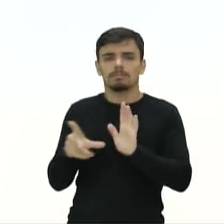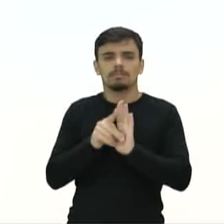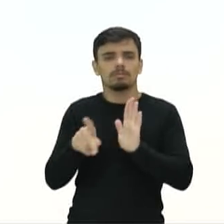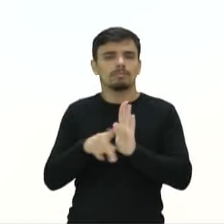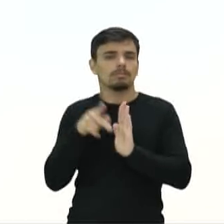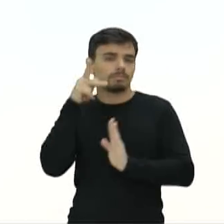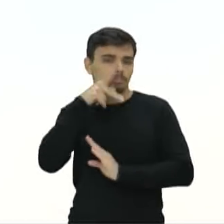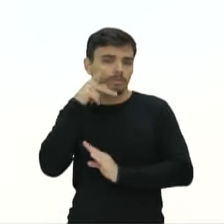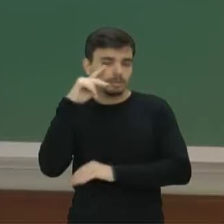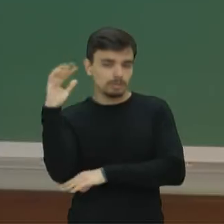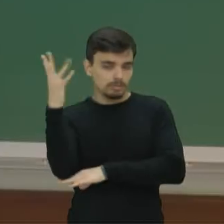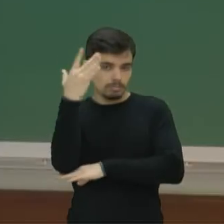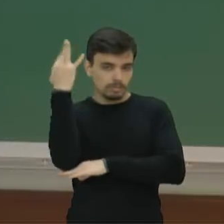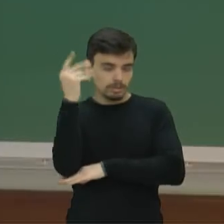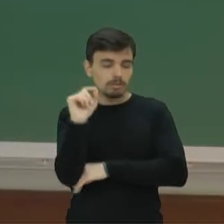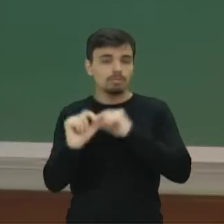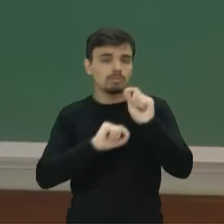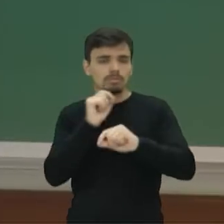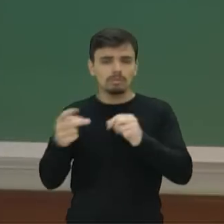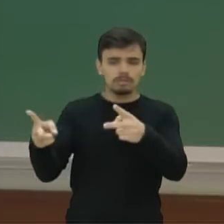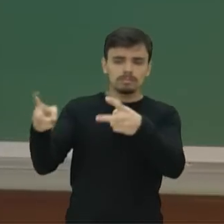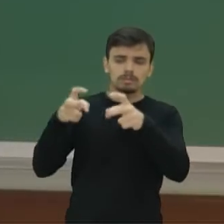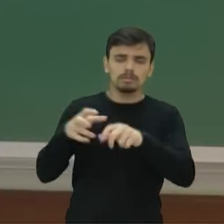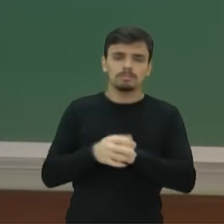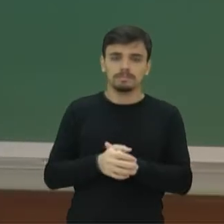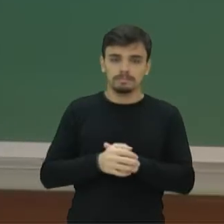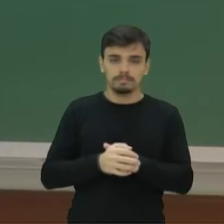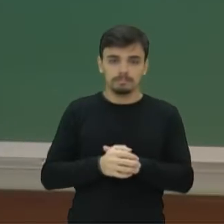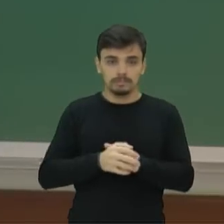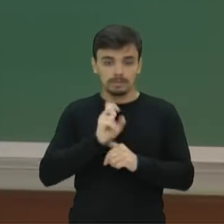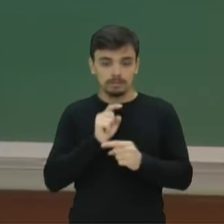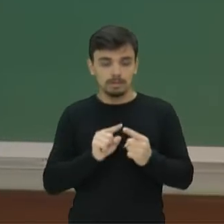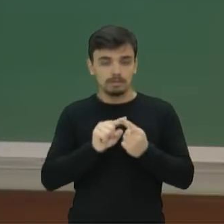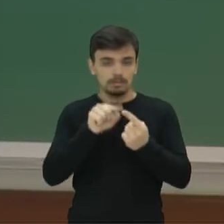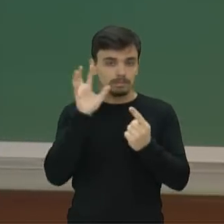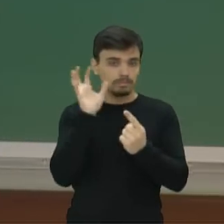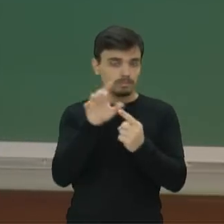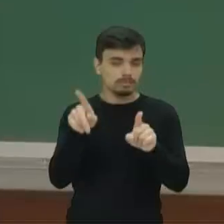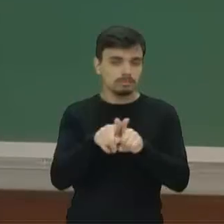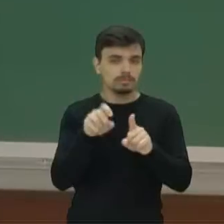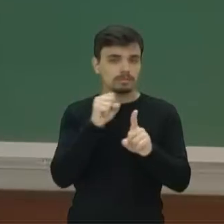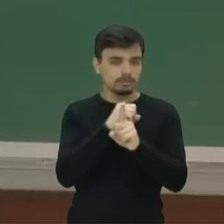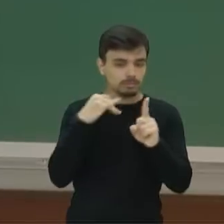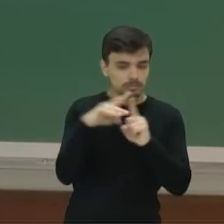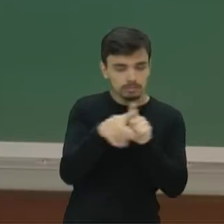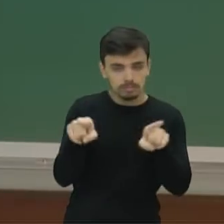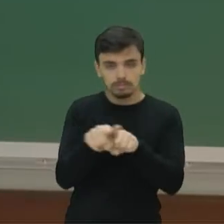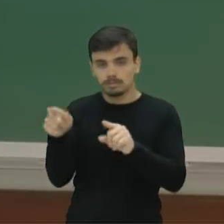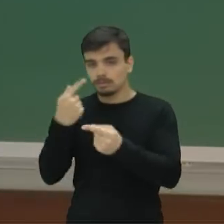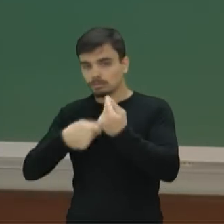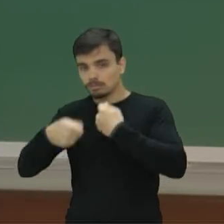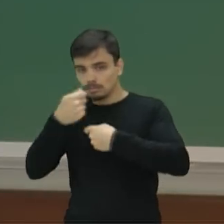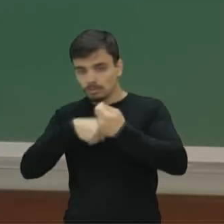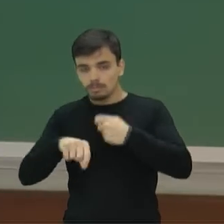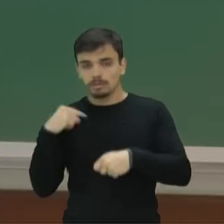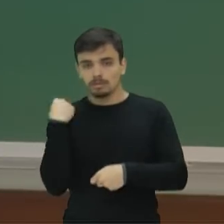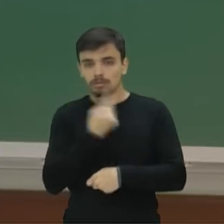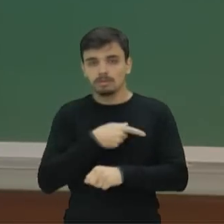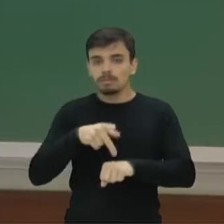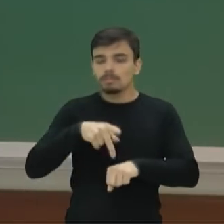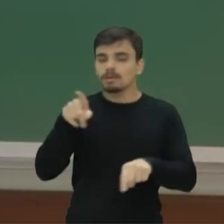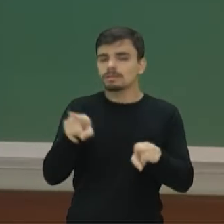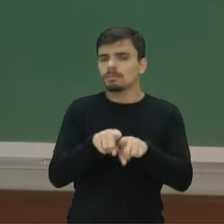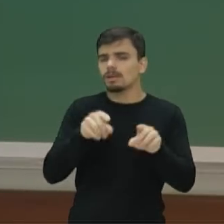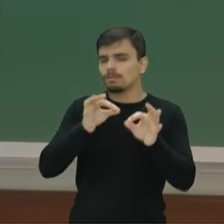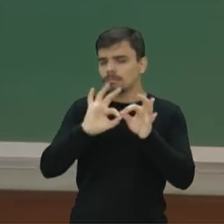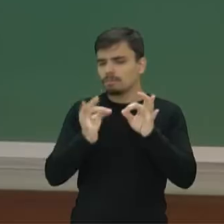políticas ambientais. O que nós percebemos? Que em função das condições sociais e econômicas do nosso país e da infinidade